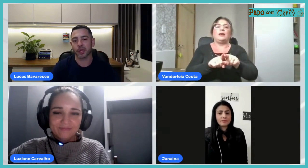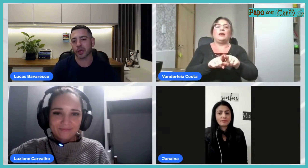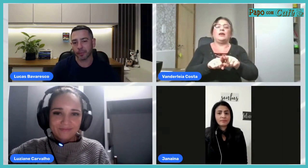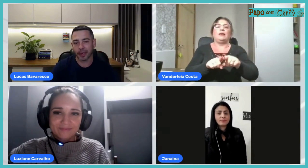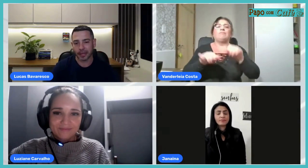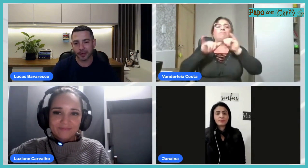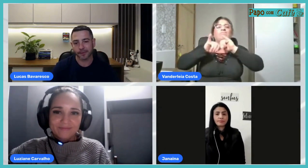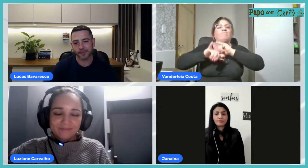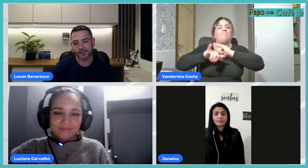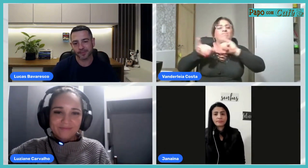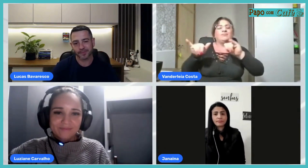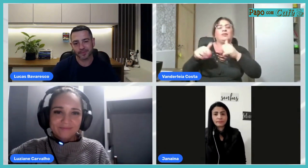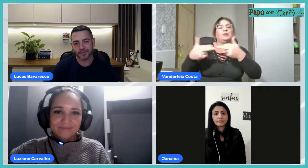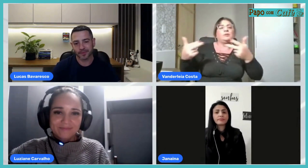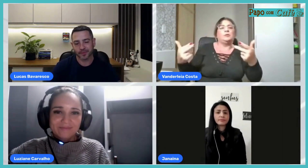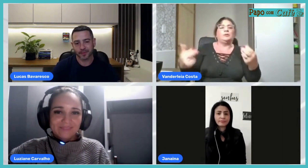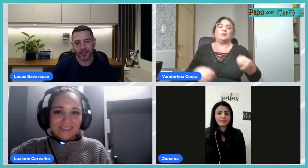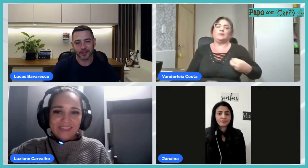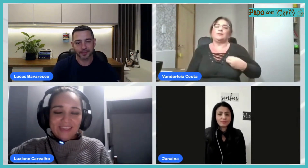levar adiante também, né?